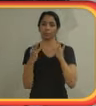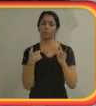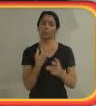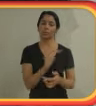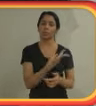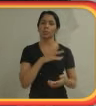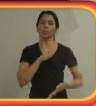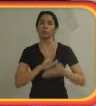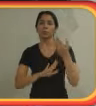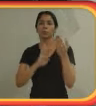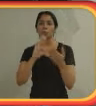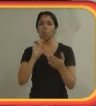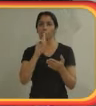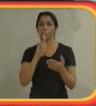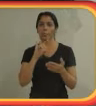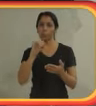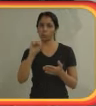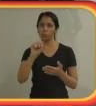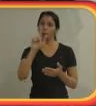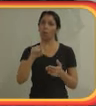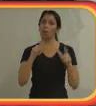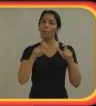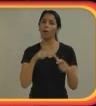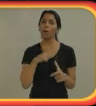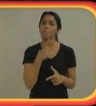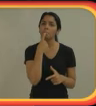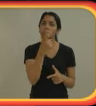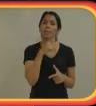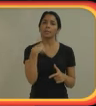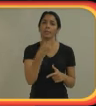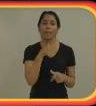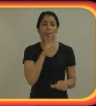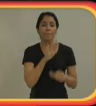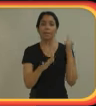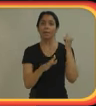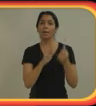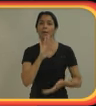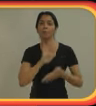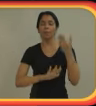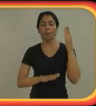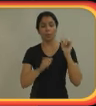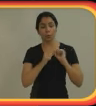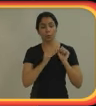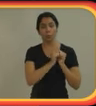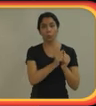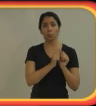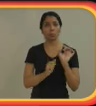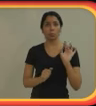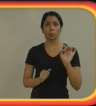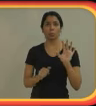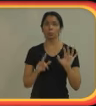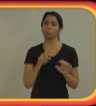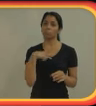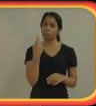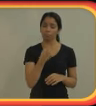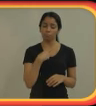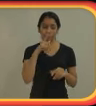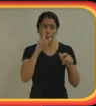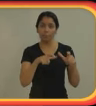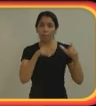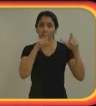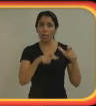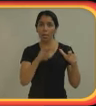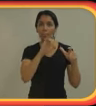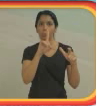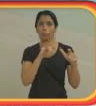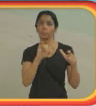namoro, a gente viajou para Búzios. Foi um lugar perto, mas foi a primeira viagem que nós fizemos juntos, sozinhos. E foi lá que